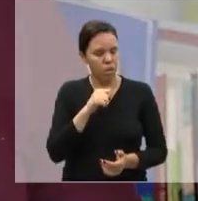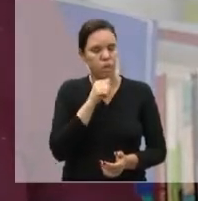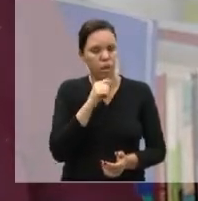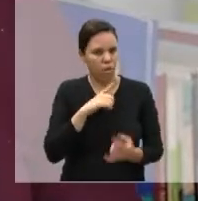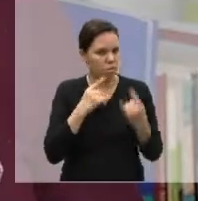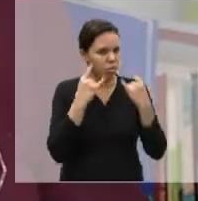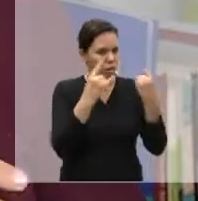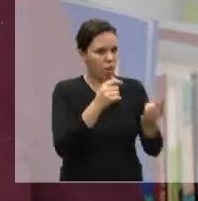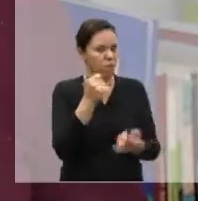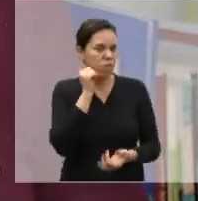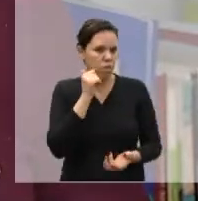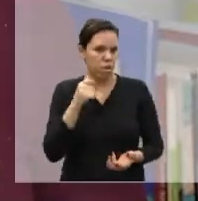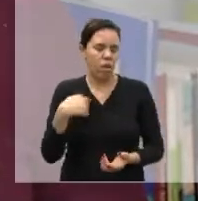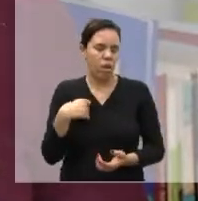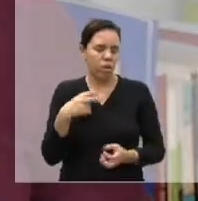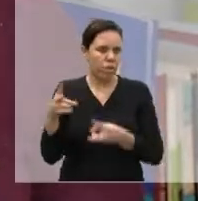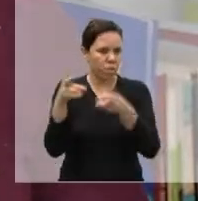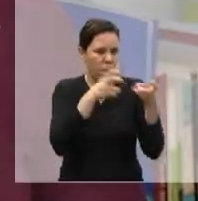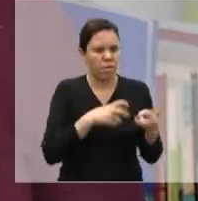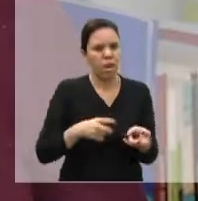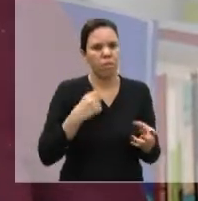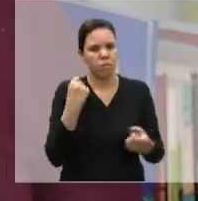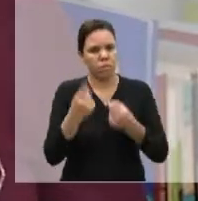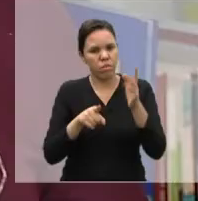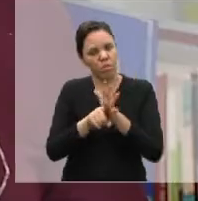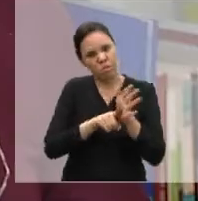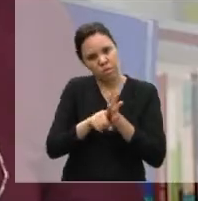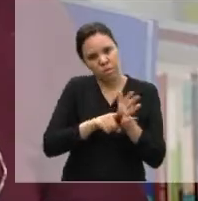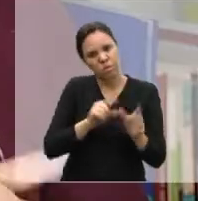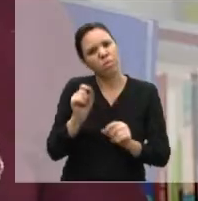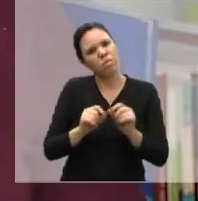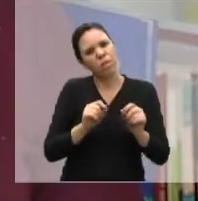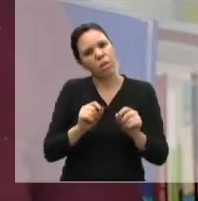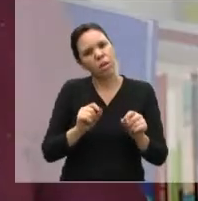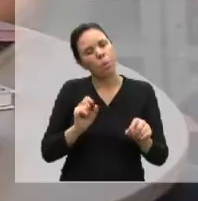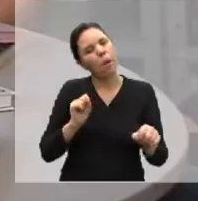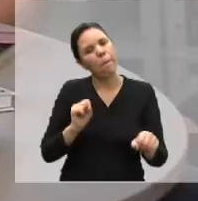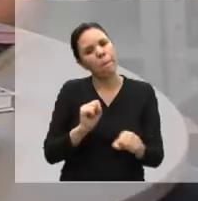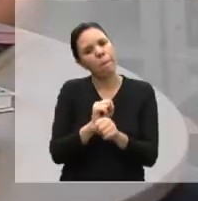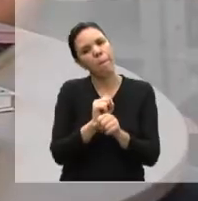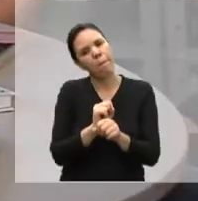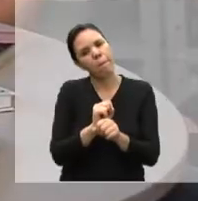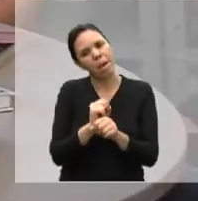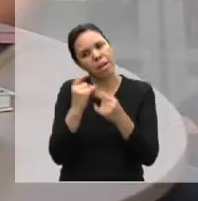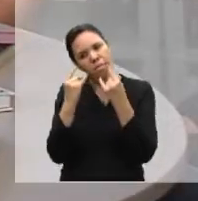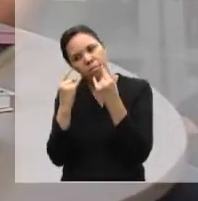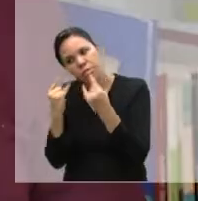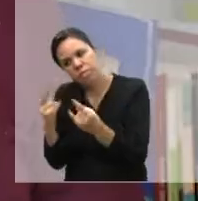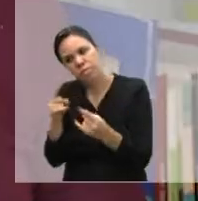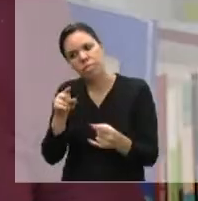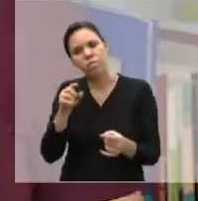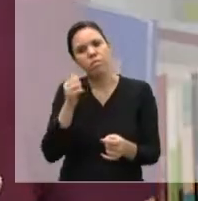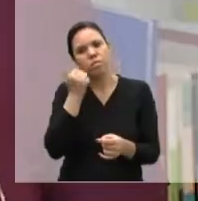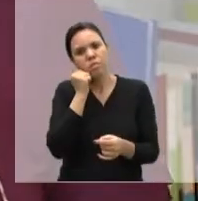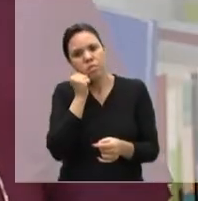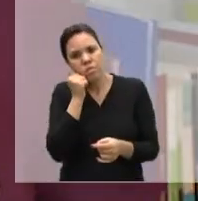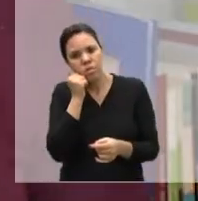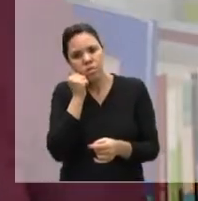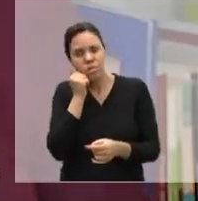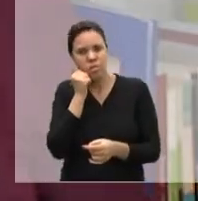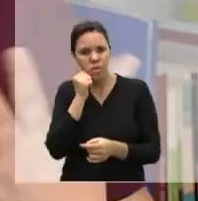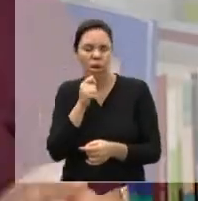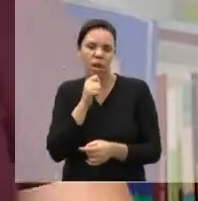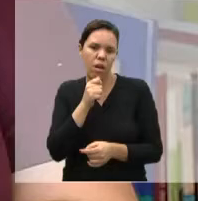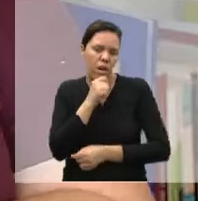quebra do interesse pela ciência do ensino fundamental para o ensino médio. Por quê? Então, aí você